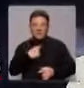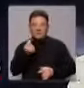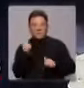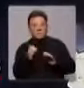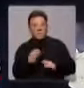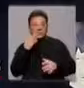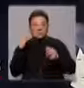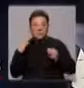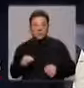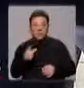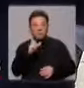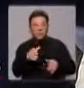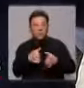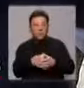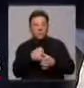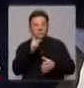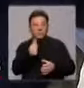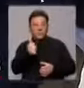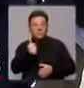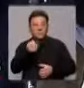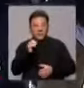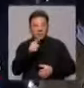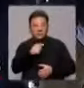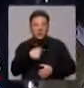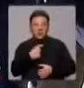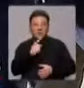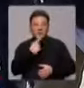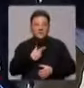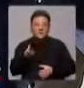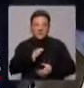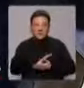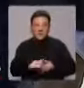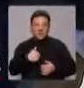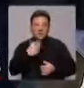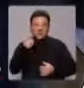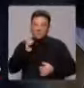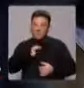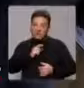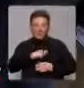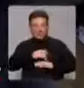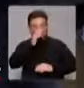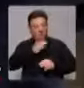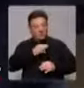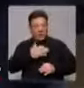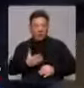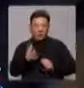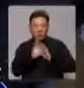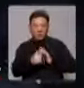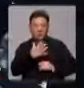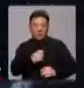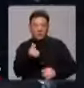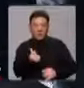depósito normal no grupo, nos grupos do Espírito Santo, e não me disseram mais nada. E toda a vida cumpriram comigo. Agora roubaram-me o